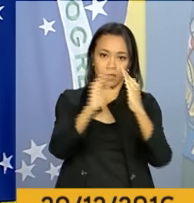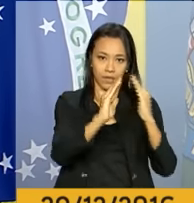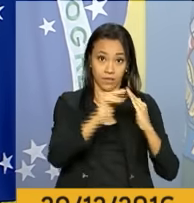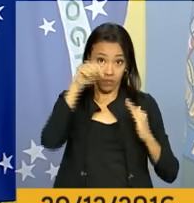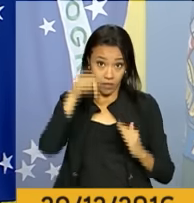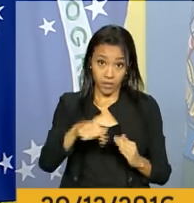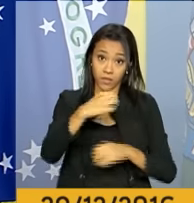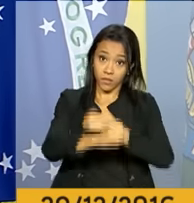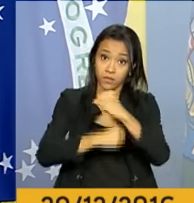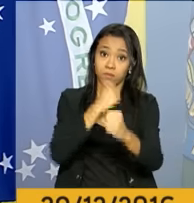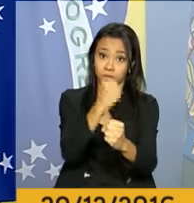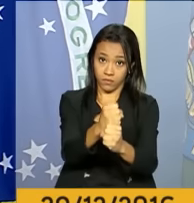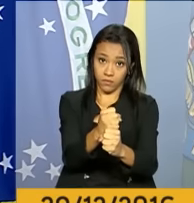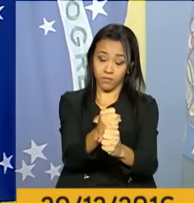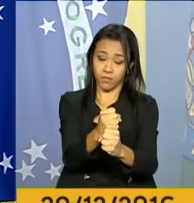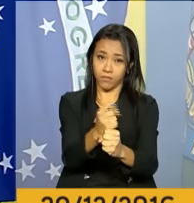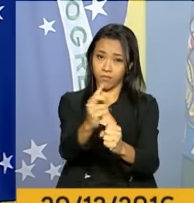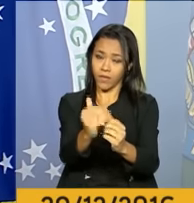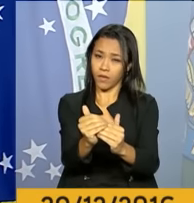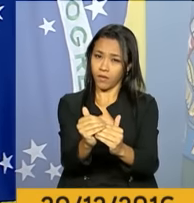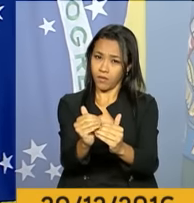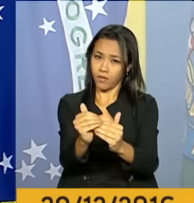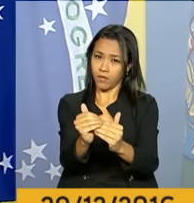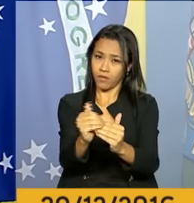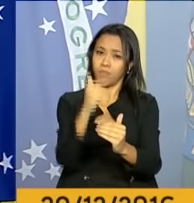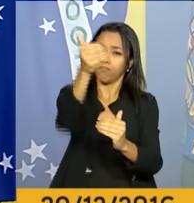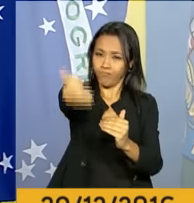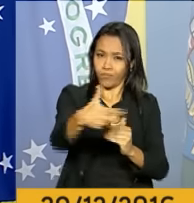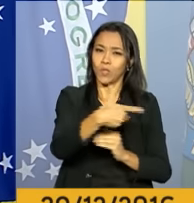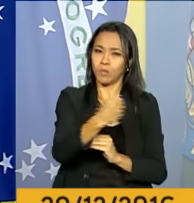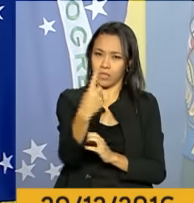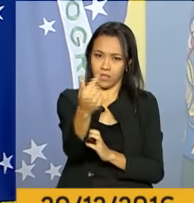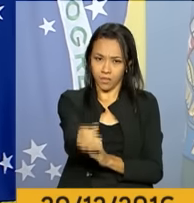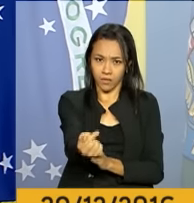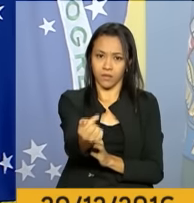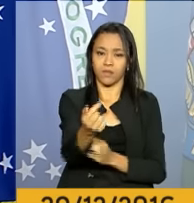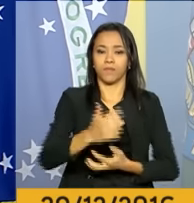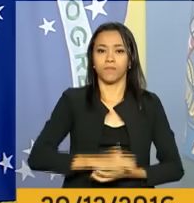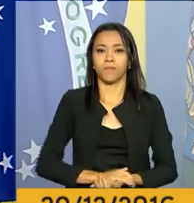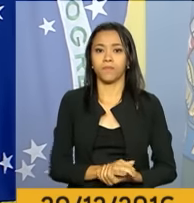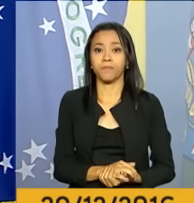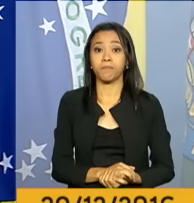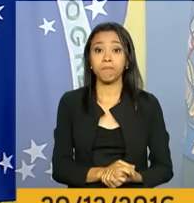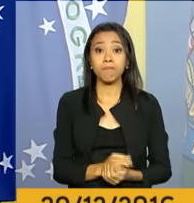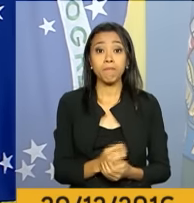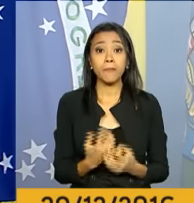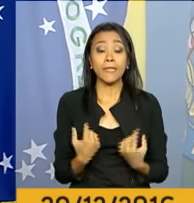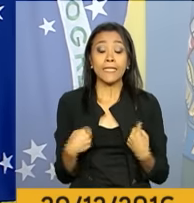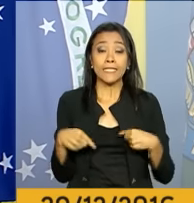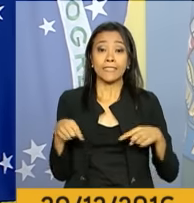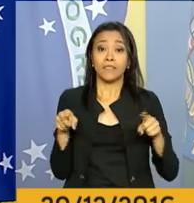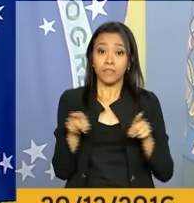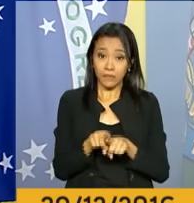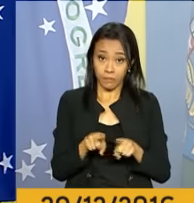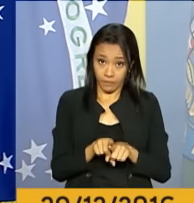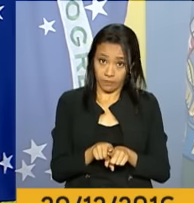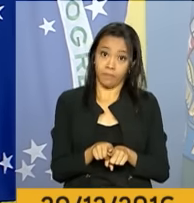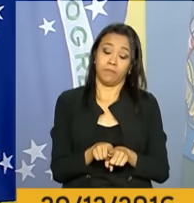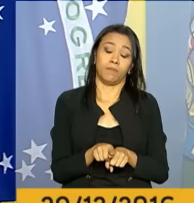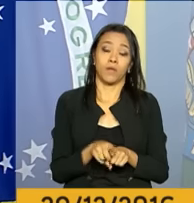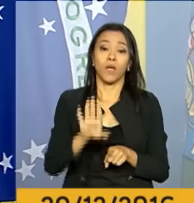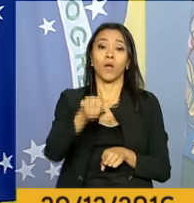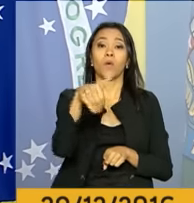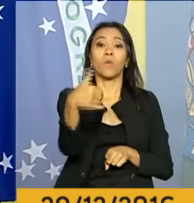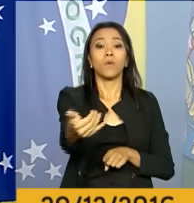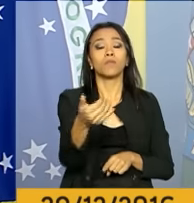ano eh que vem o ano de 2017 não é sem contar que também quando